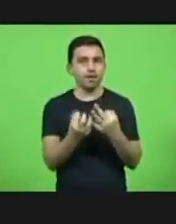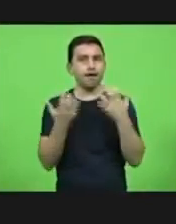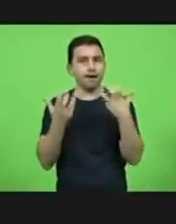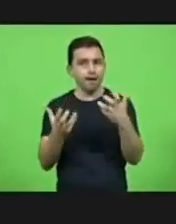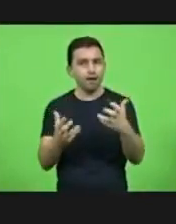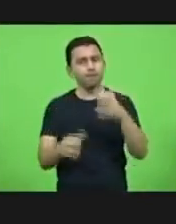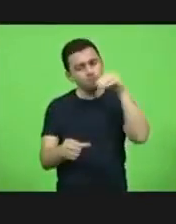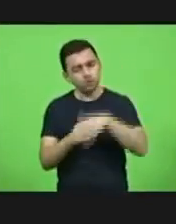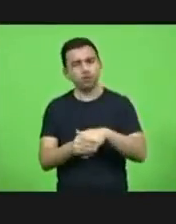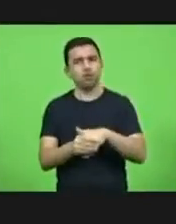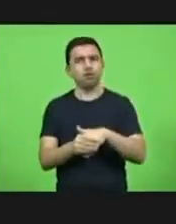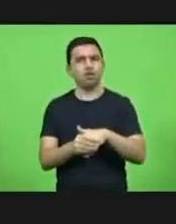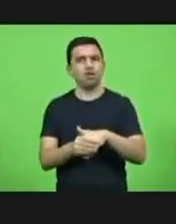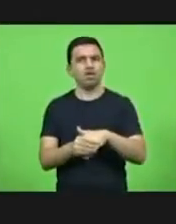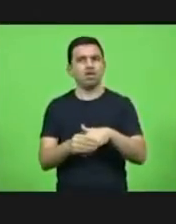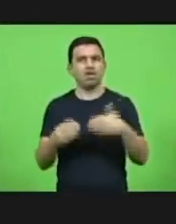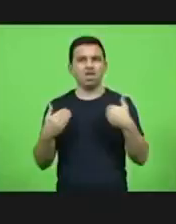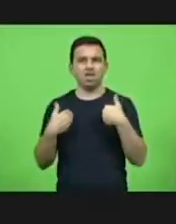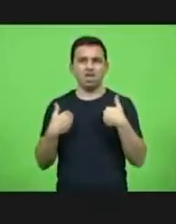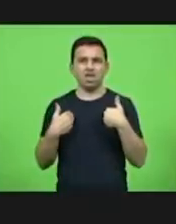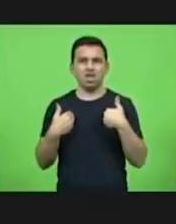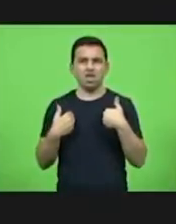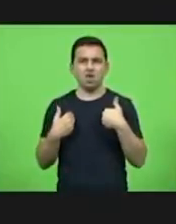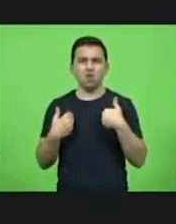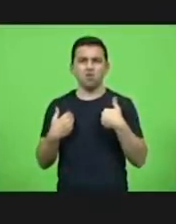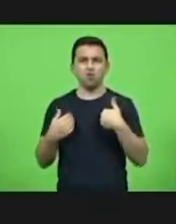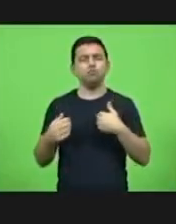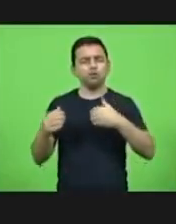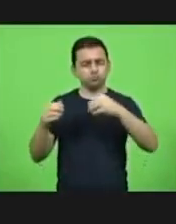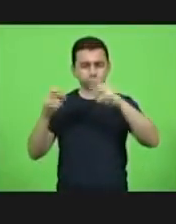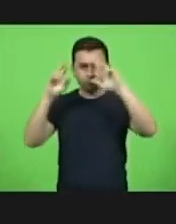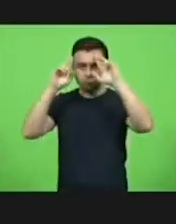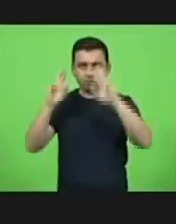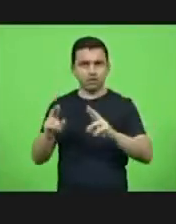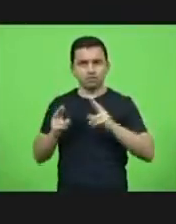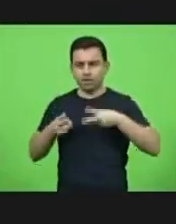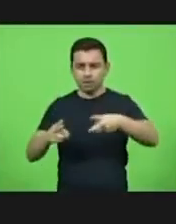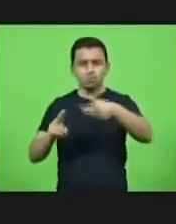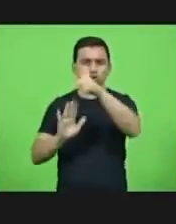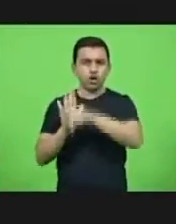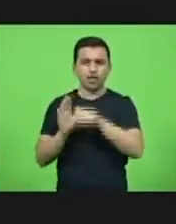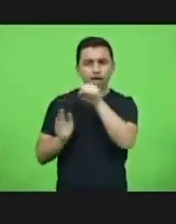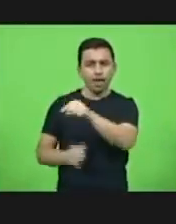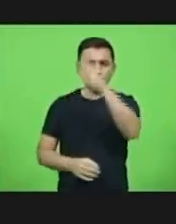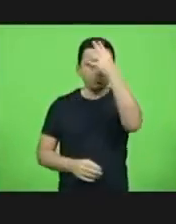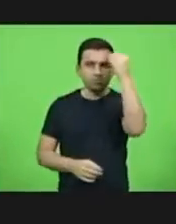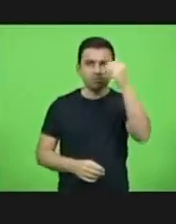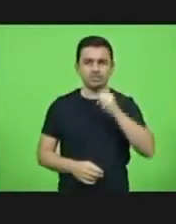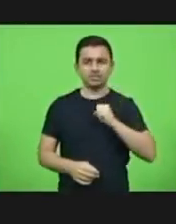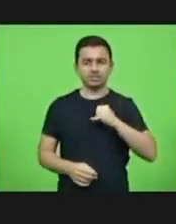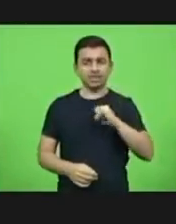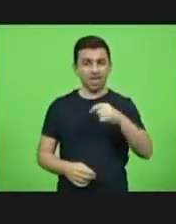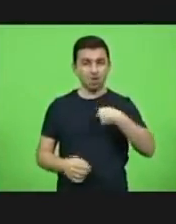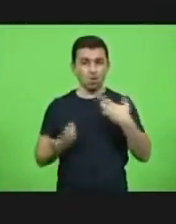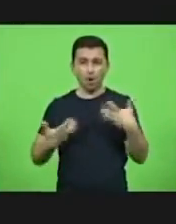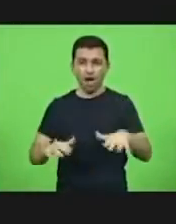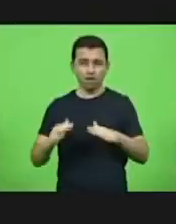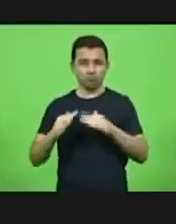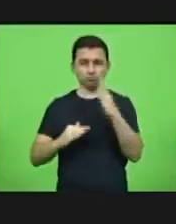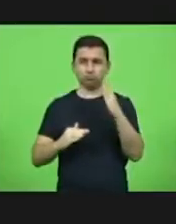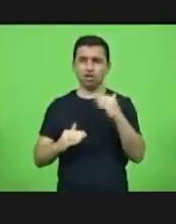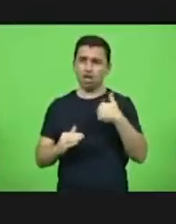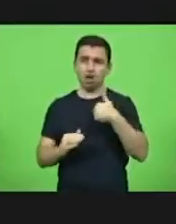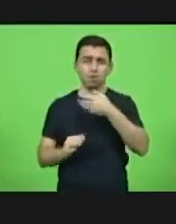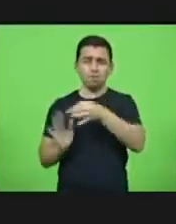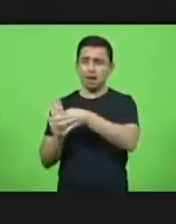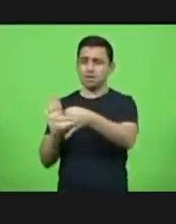votado. Eu não vou praticar deslealdade alguma contra um projeto da deputada se eu discordar desse projeto. Vou lhe dar o